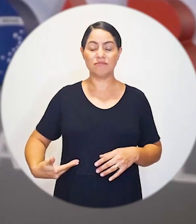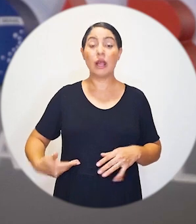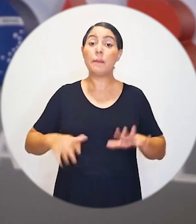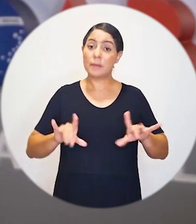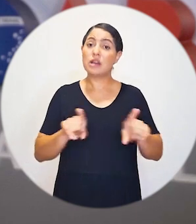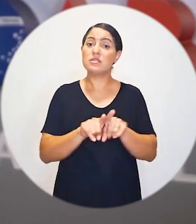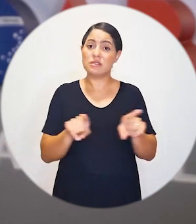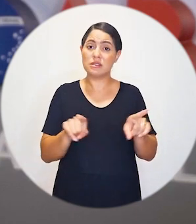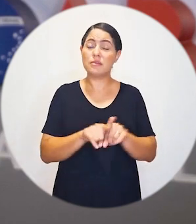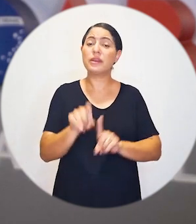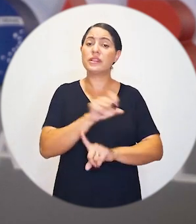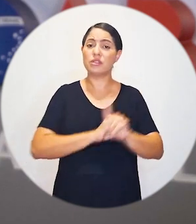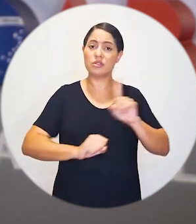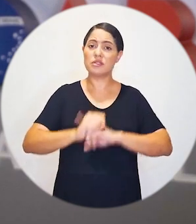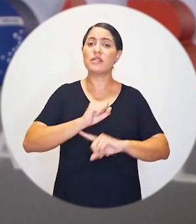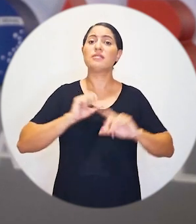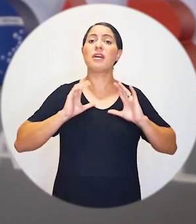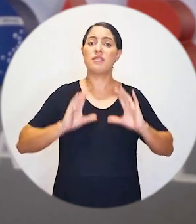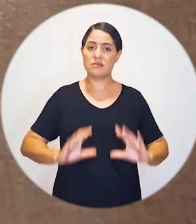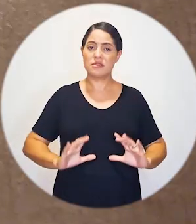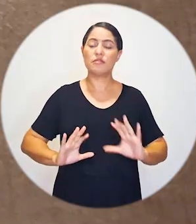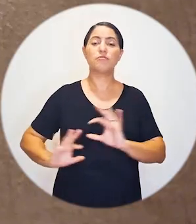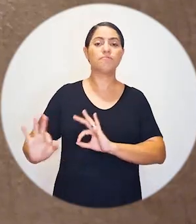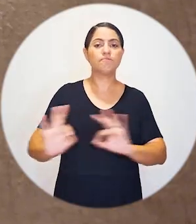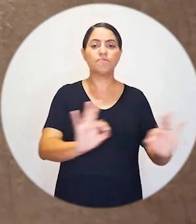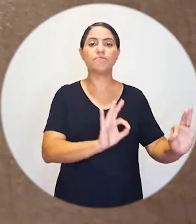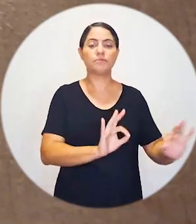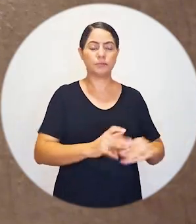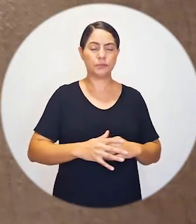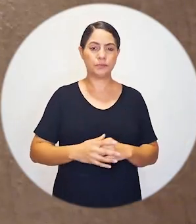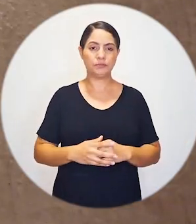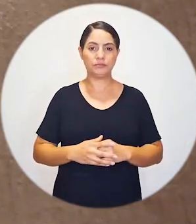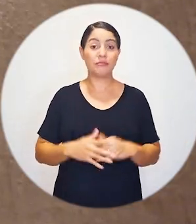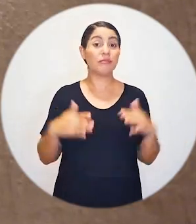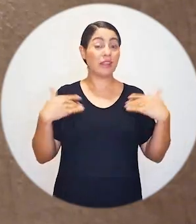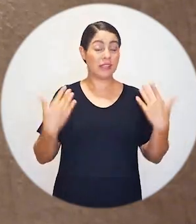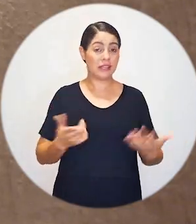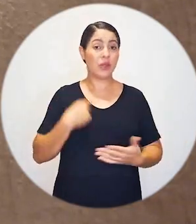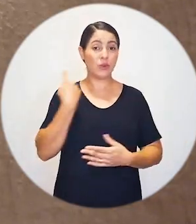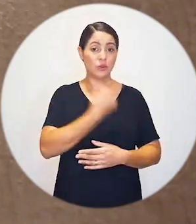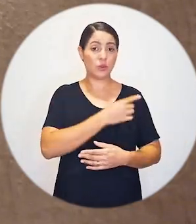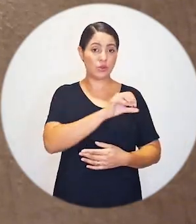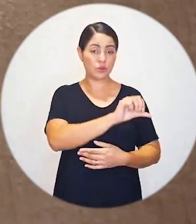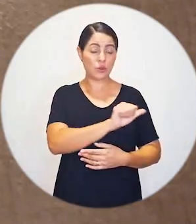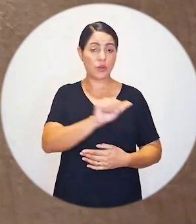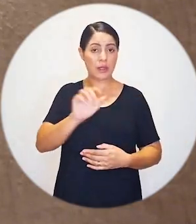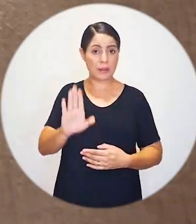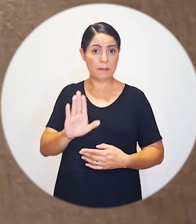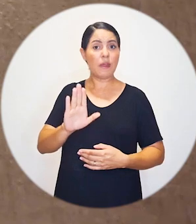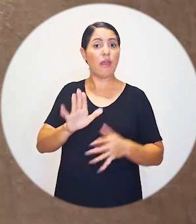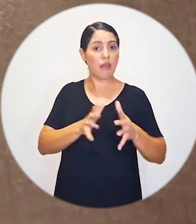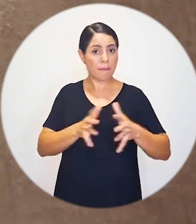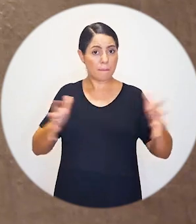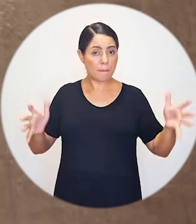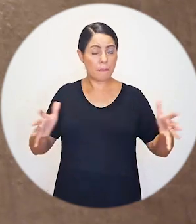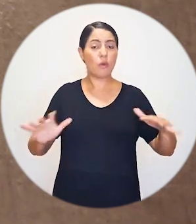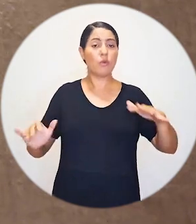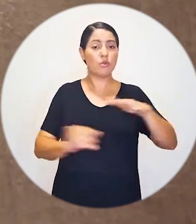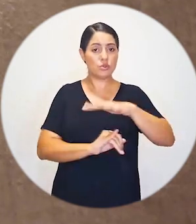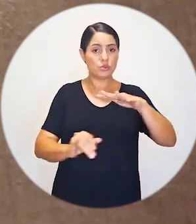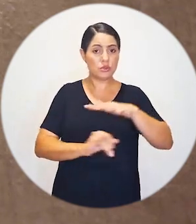da sociedade civil organizada. Cabe à Ordem dos Advogados do Brasil, como a maior entidade da sociedade civil